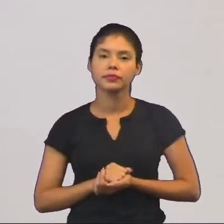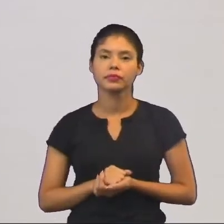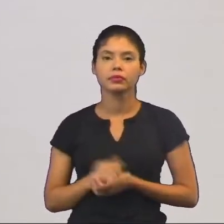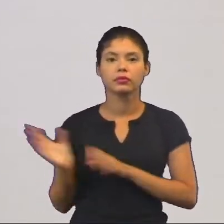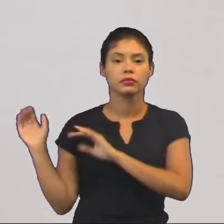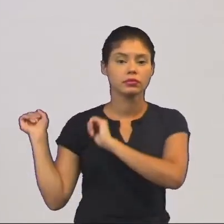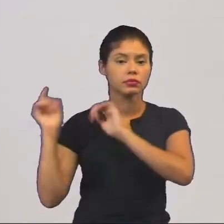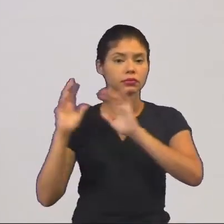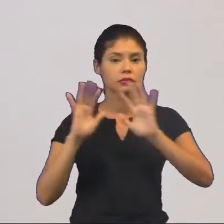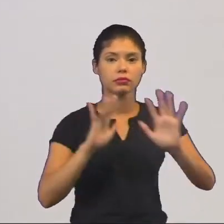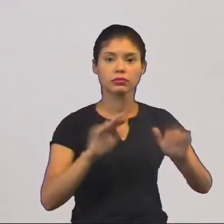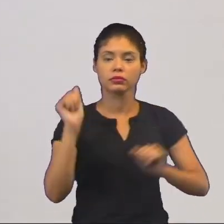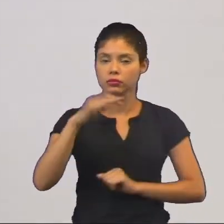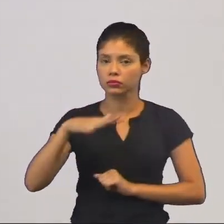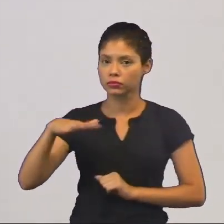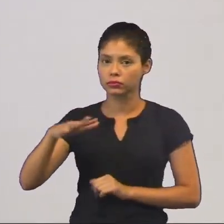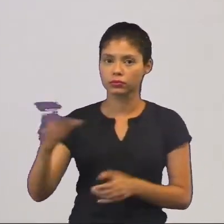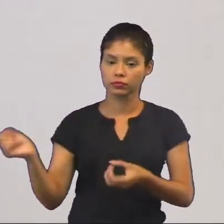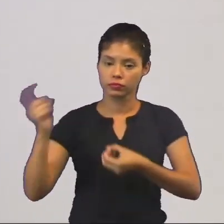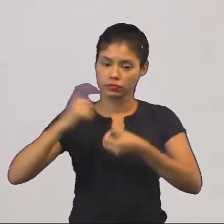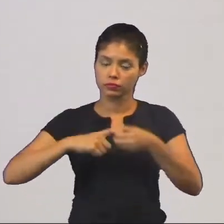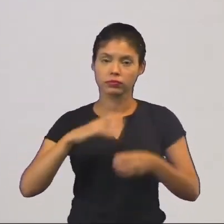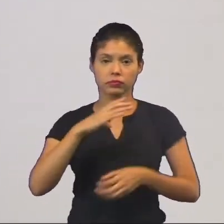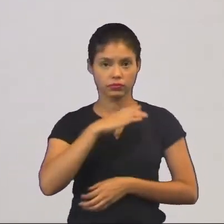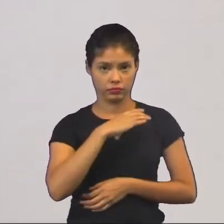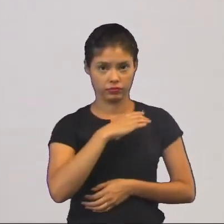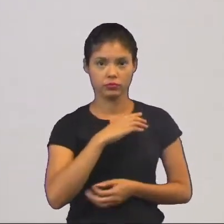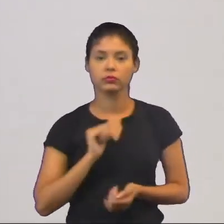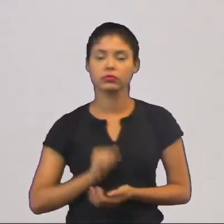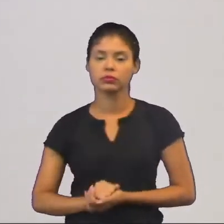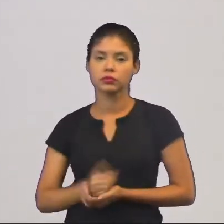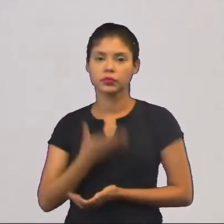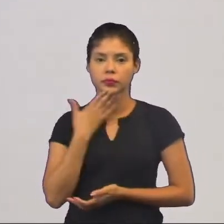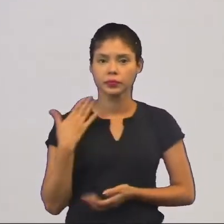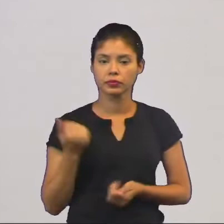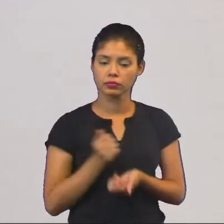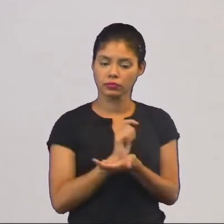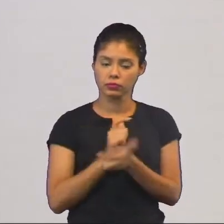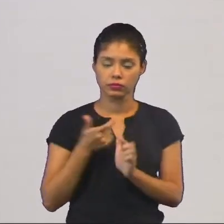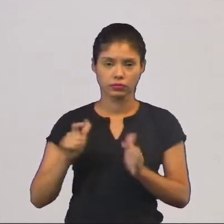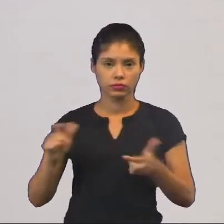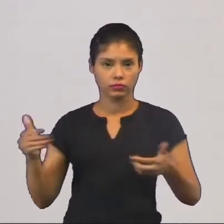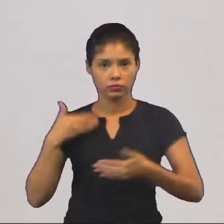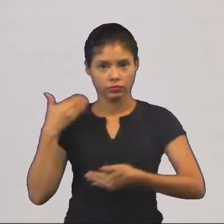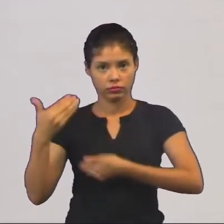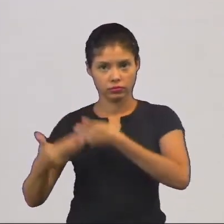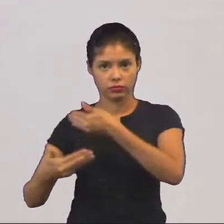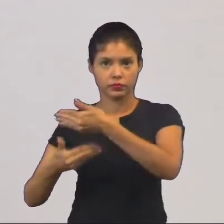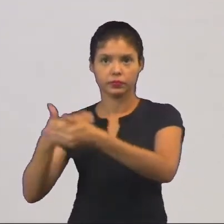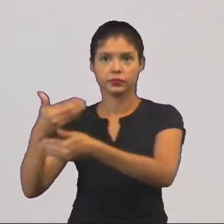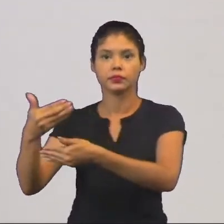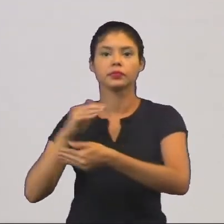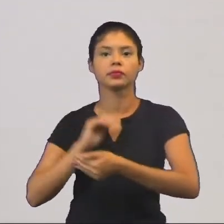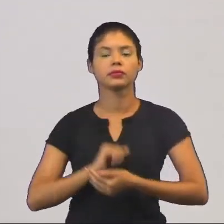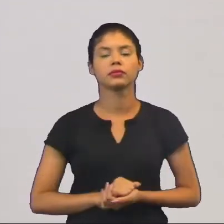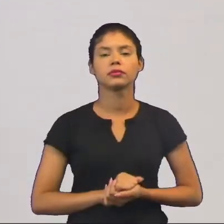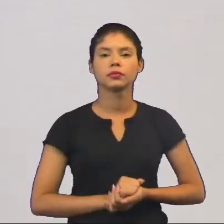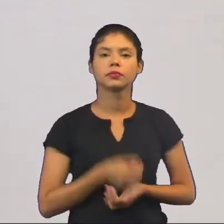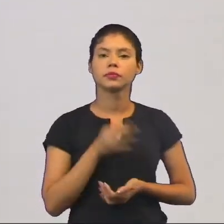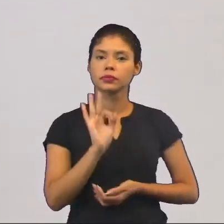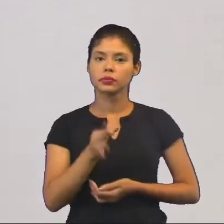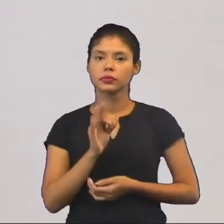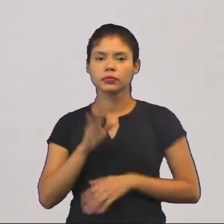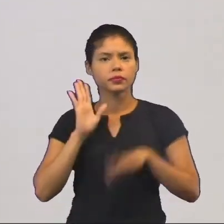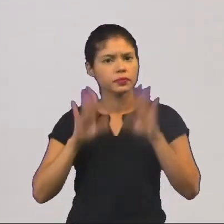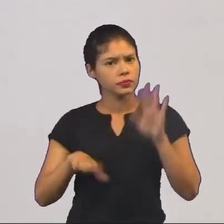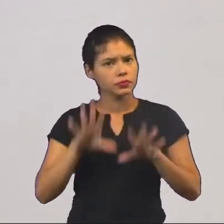pessoas vieram para a cidade e a cidade ela foi crescendo, ela foi melhorando, ela foi evoluindo com o passar do tempo, certo? Então,